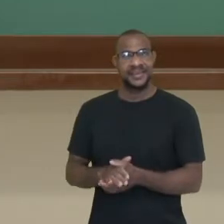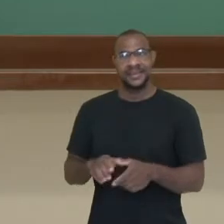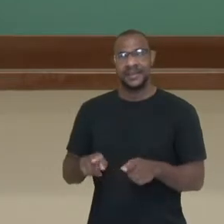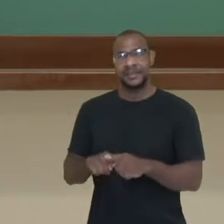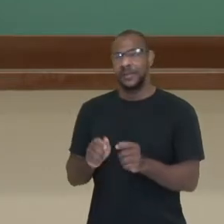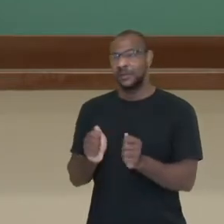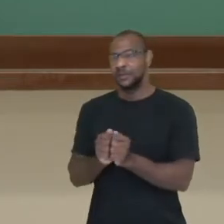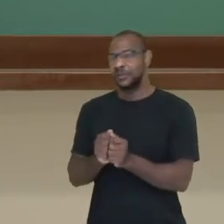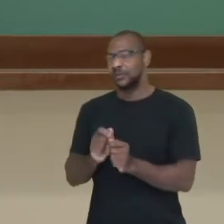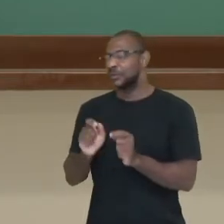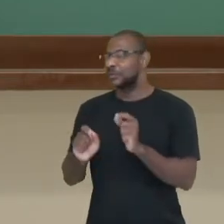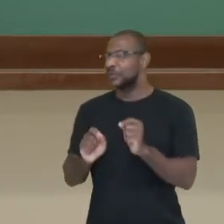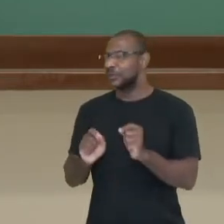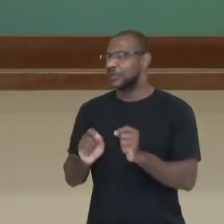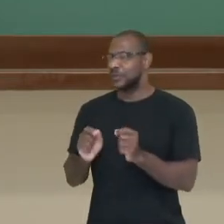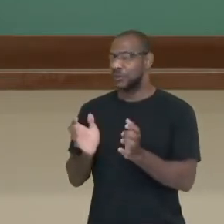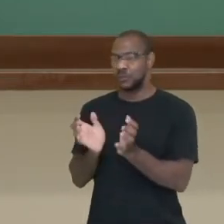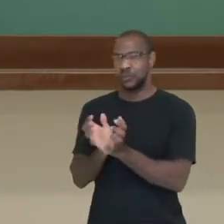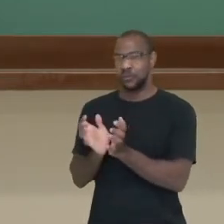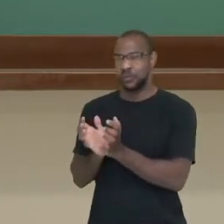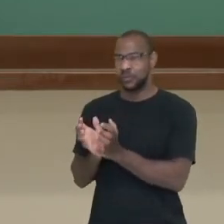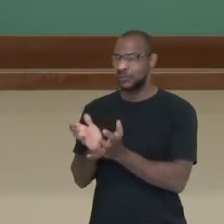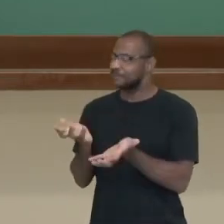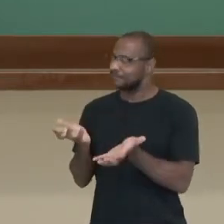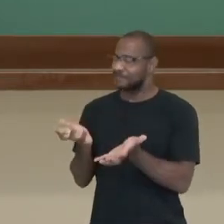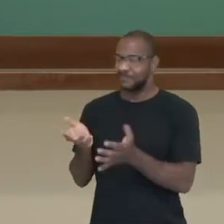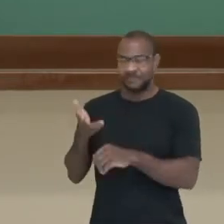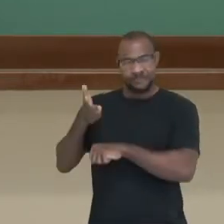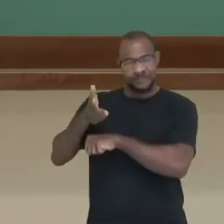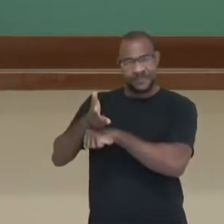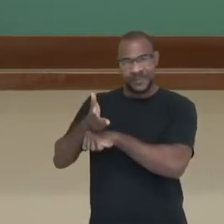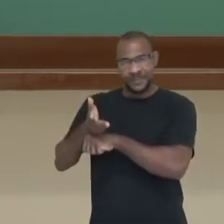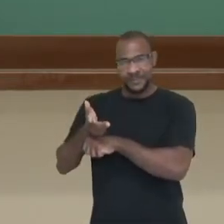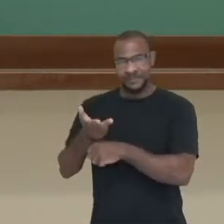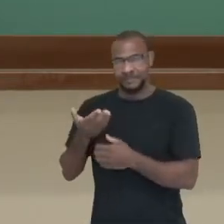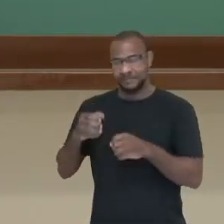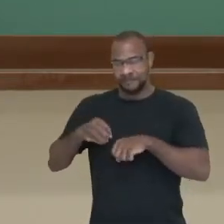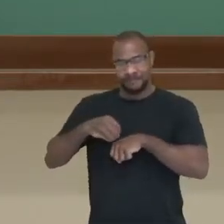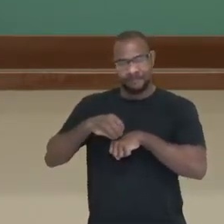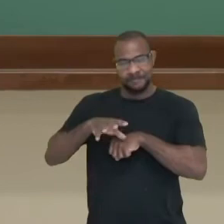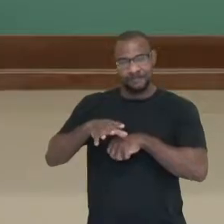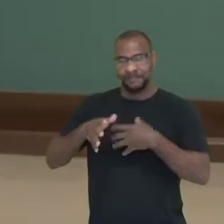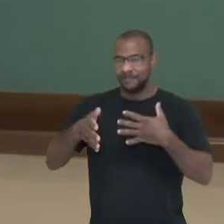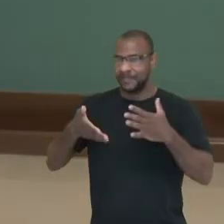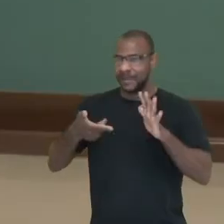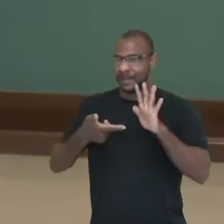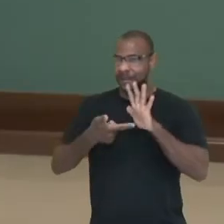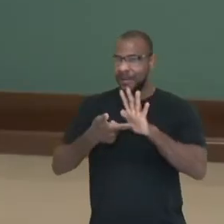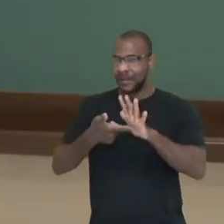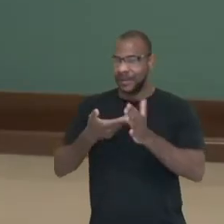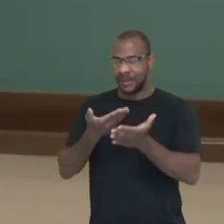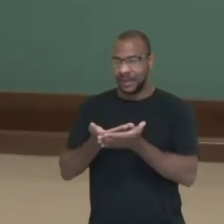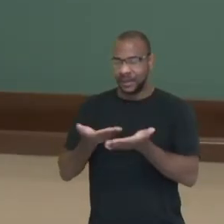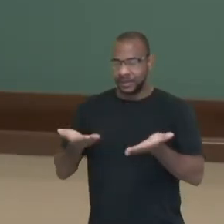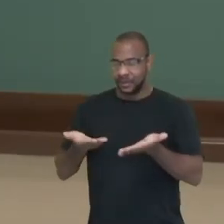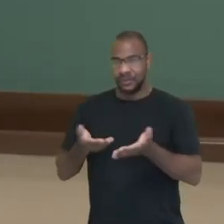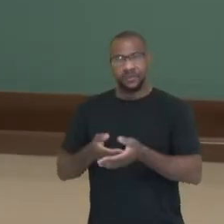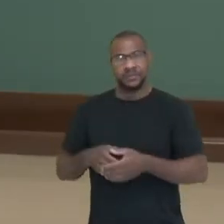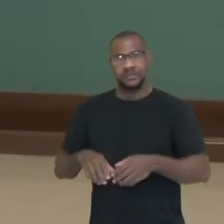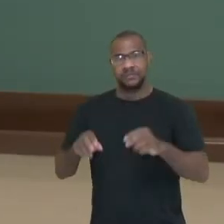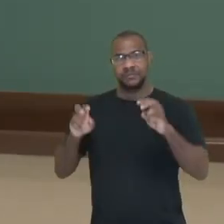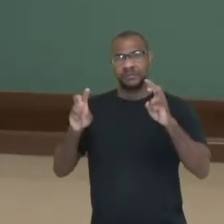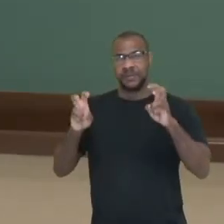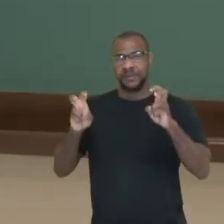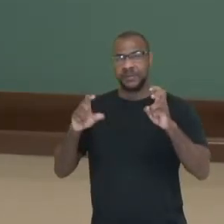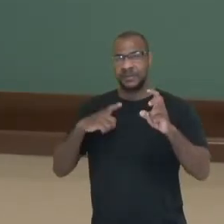de gravação nós vamos fazer uma aula bem especial para você. Vamos lá? Olha só, essa aula nós temos